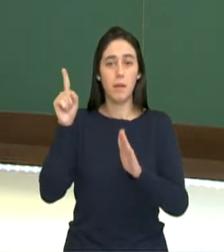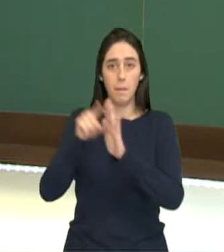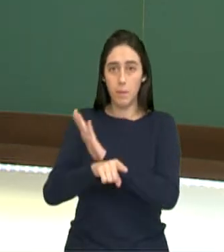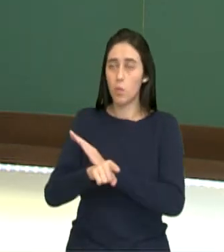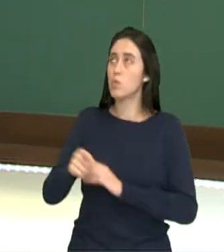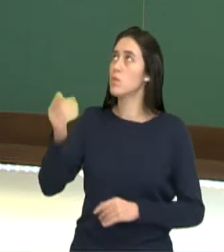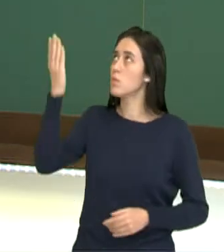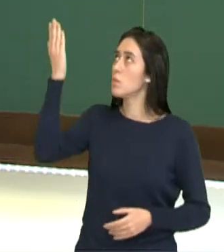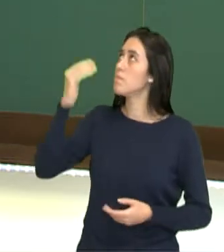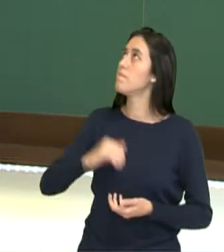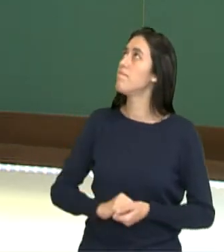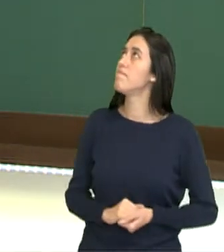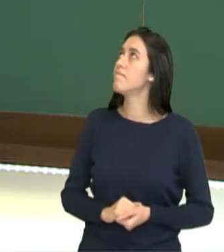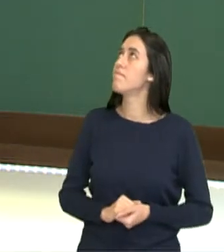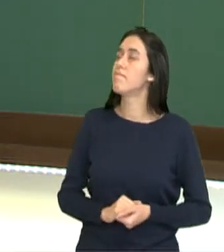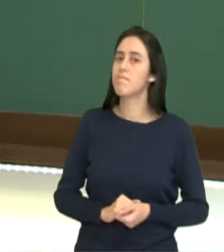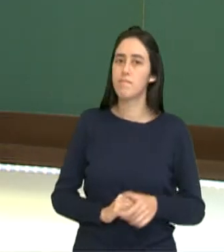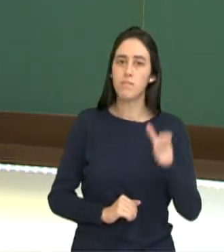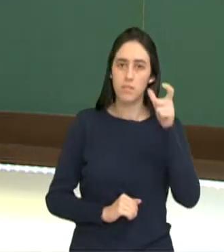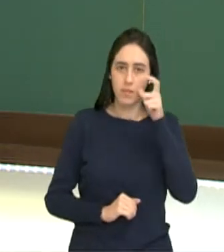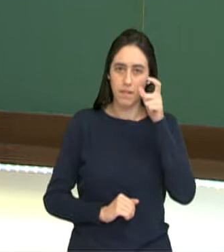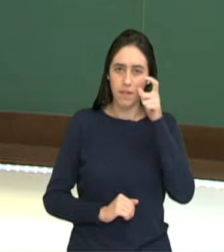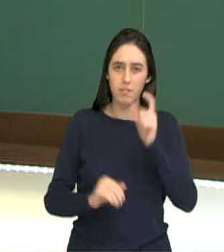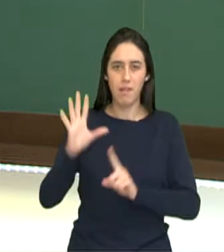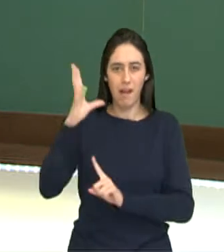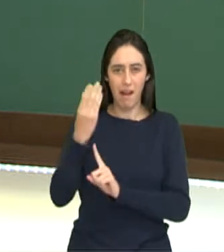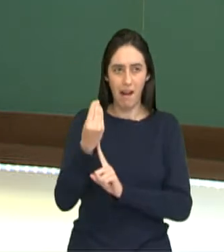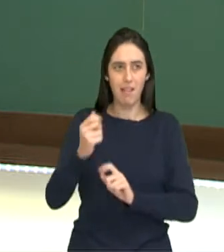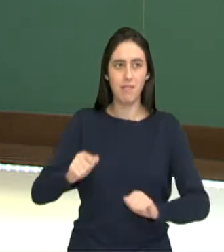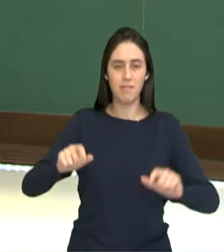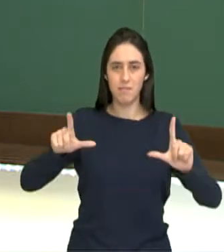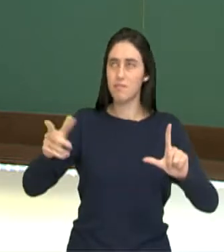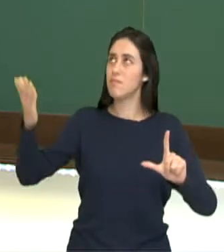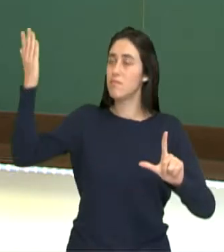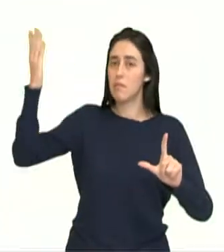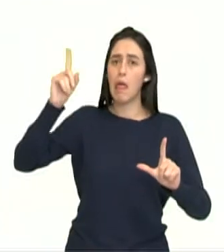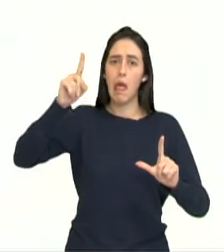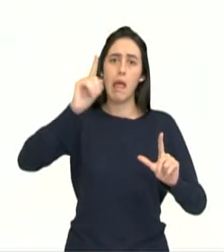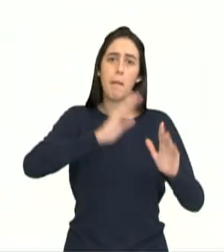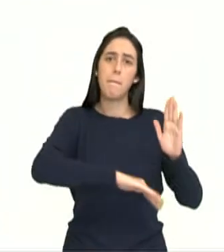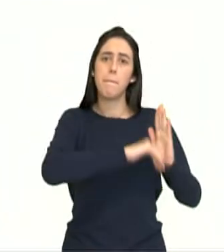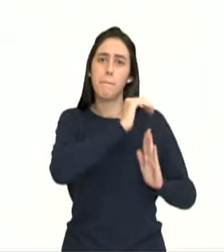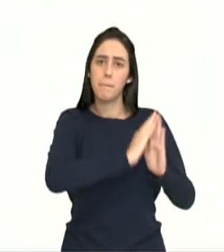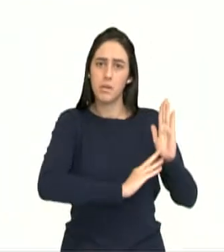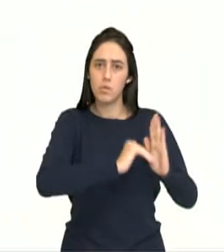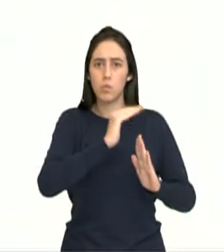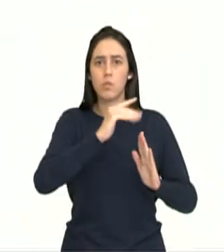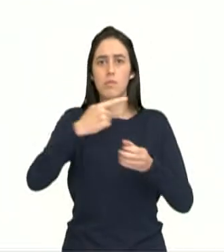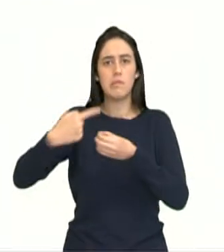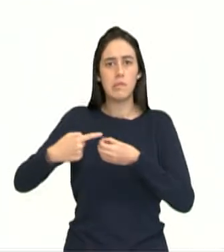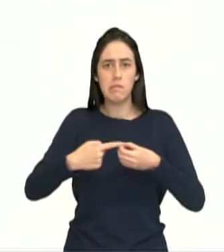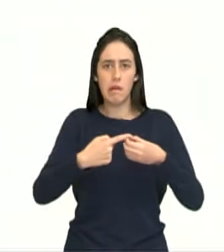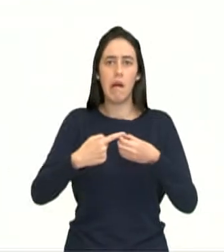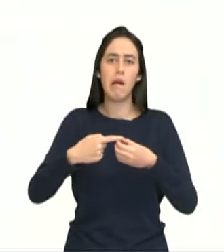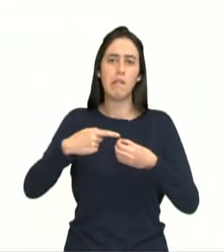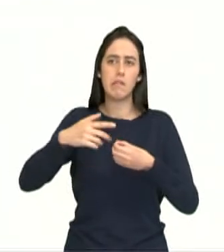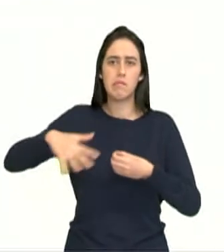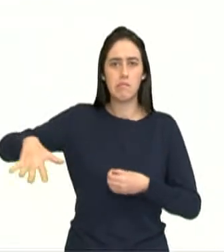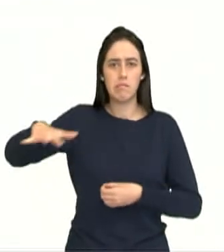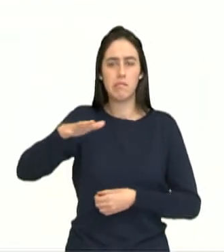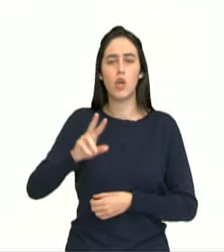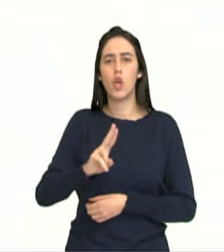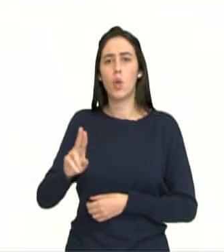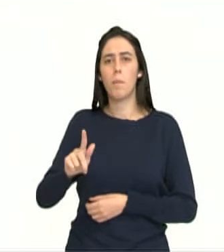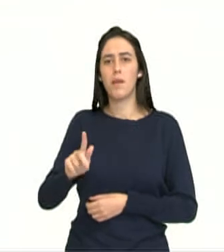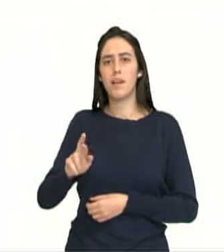pessoal, né? Como vocês podem perceber, essa arte aqui foi desenvolvida num cenário urbano, né? O que a gente chama aí de grafite também, tá?